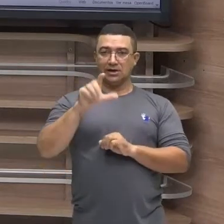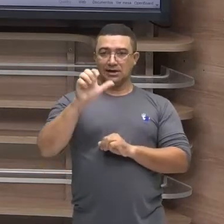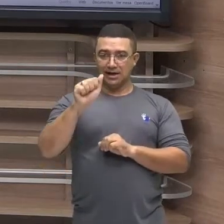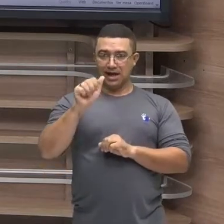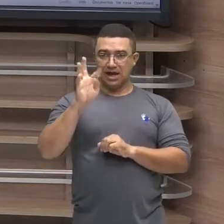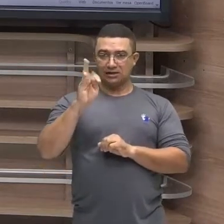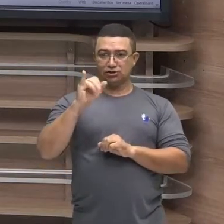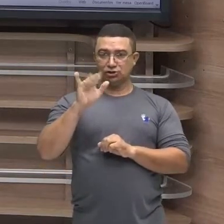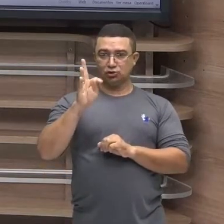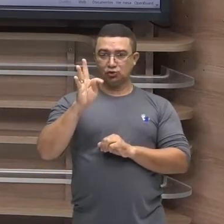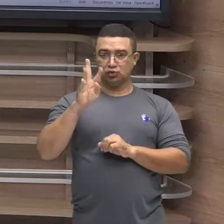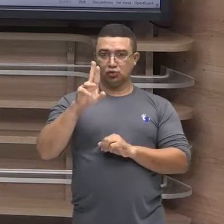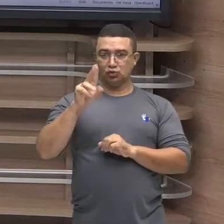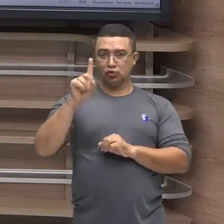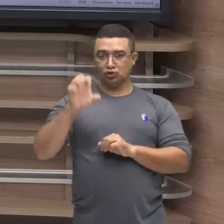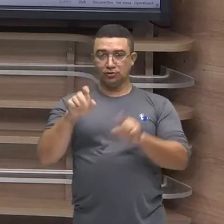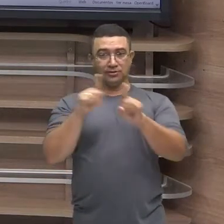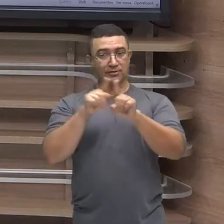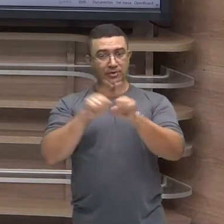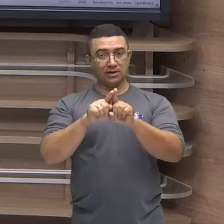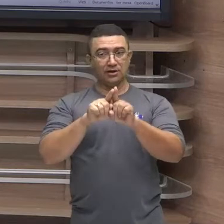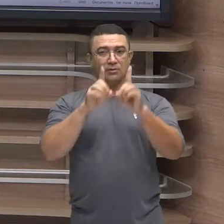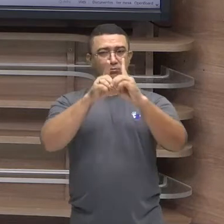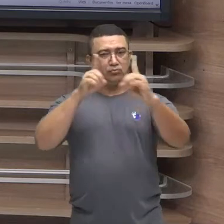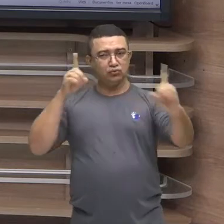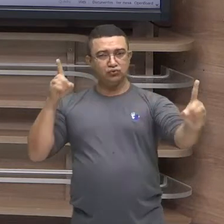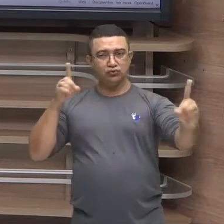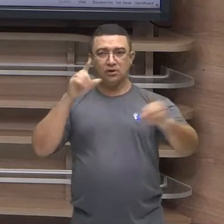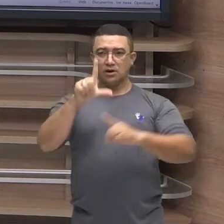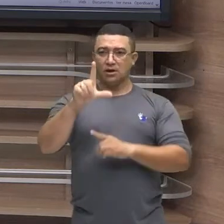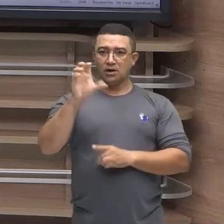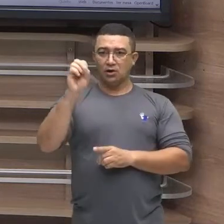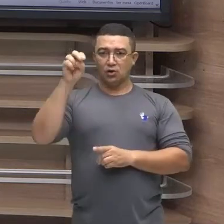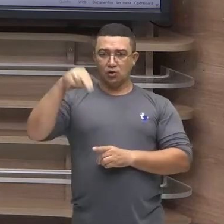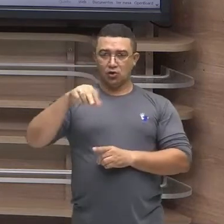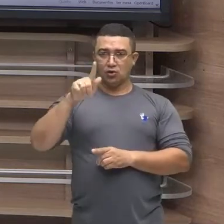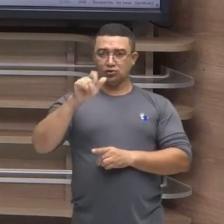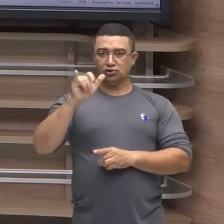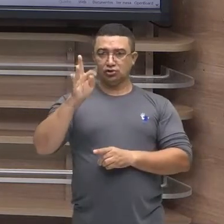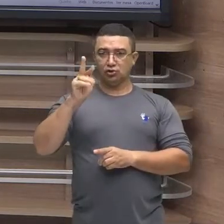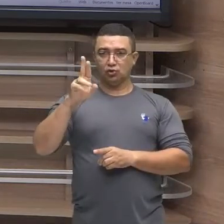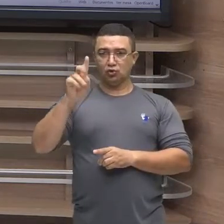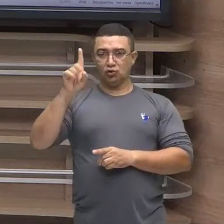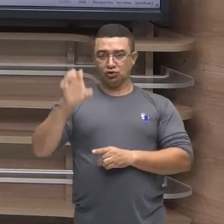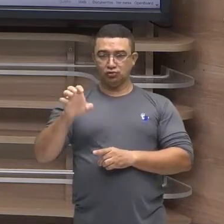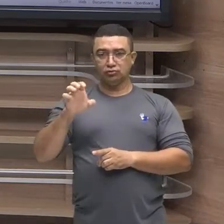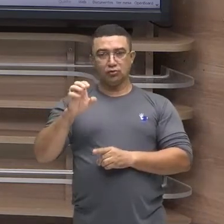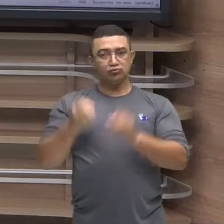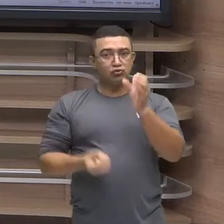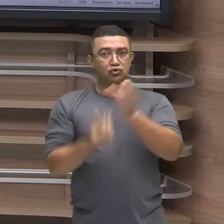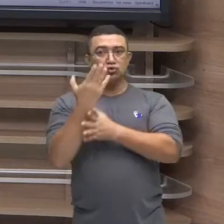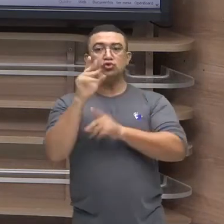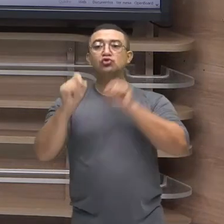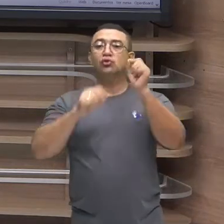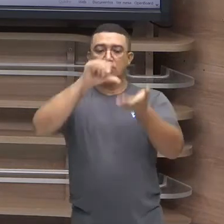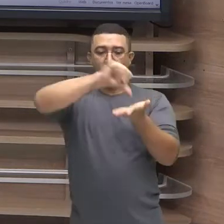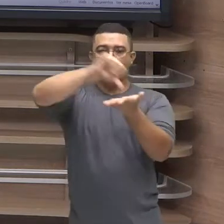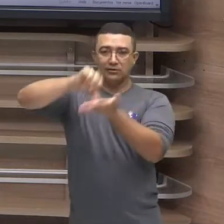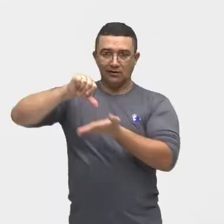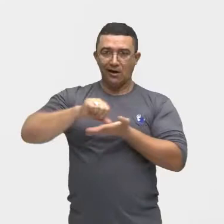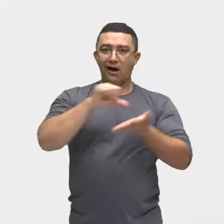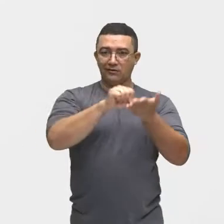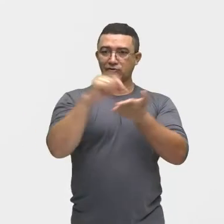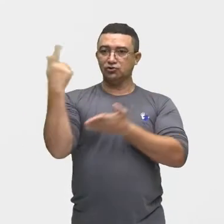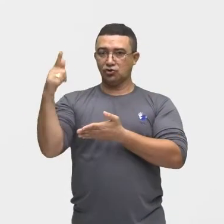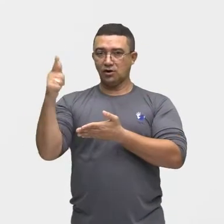quanto a longitude, ela vai formar uma coordenada geográfica, que é justamente a nossa posição. Então, a gente vai ver aí a